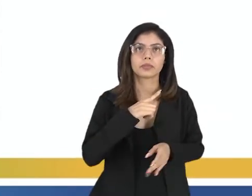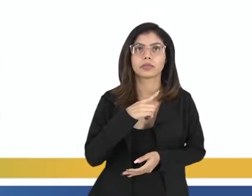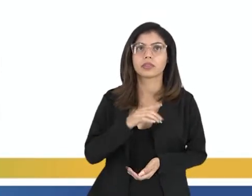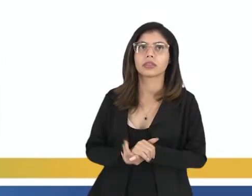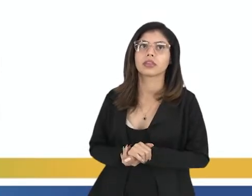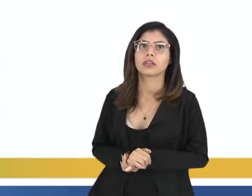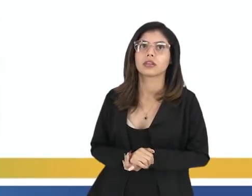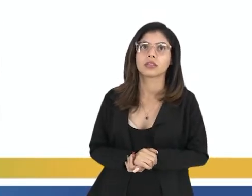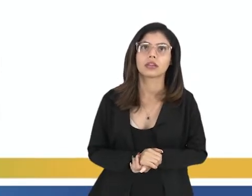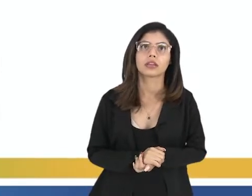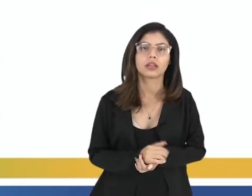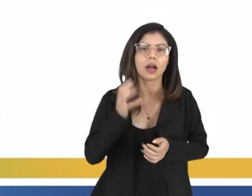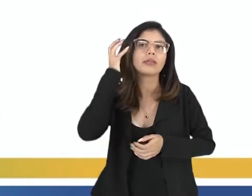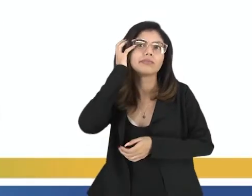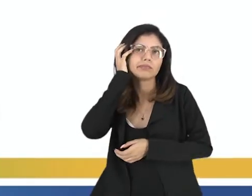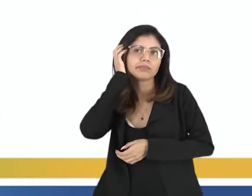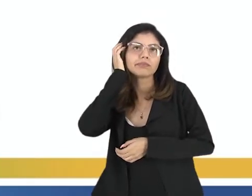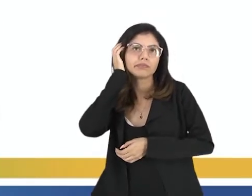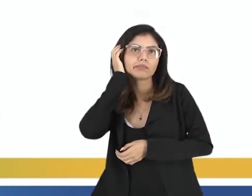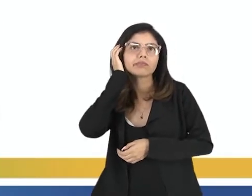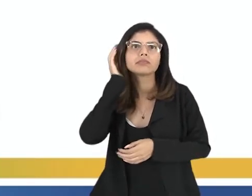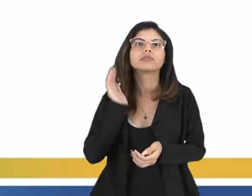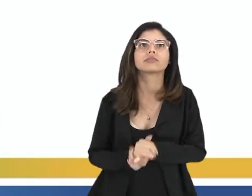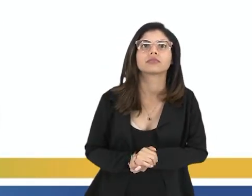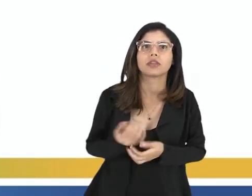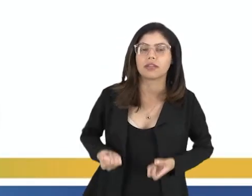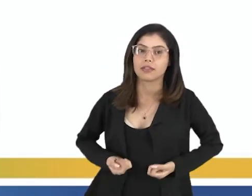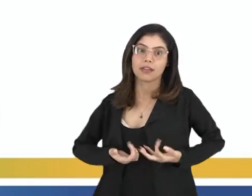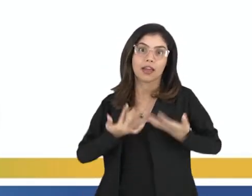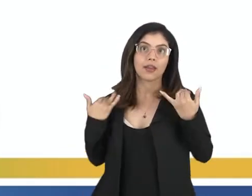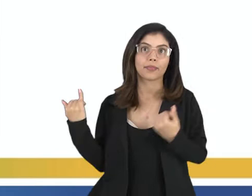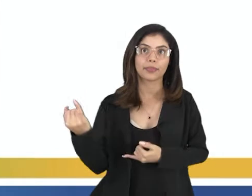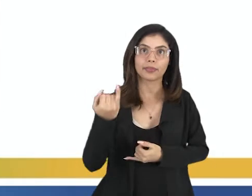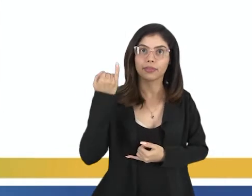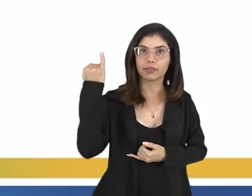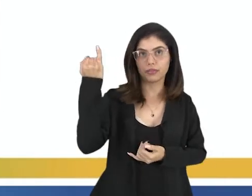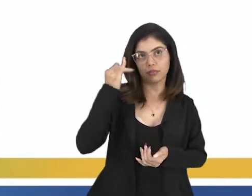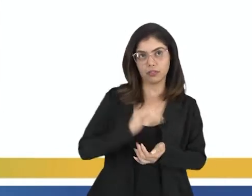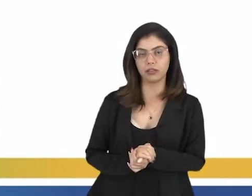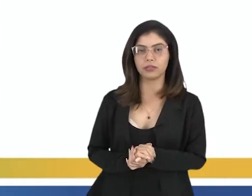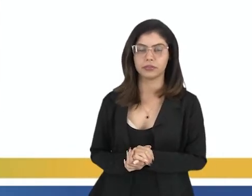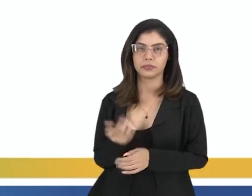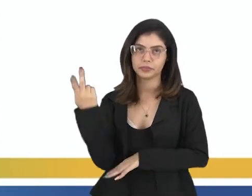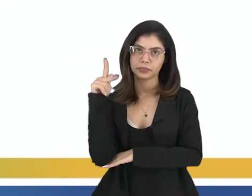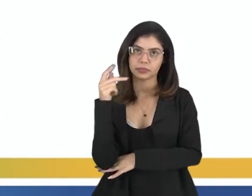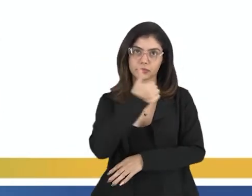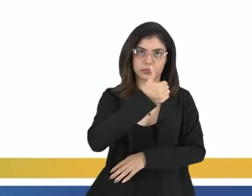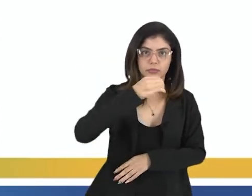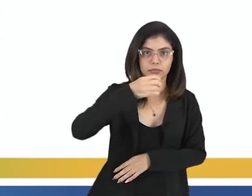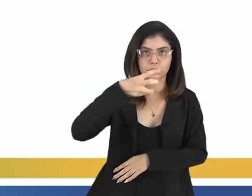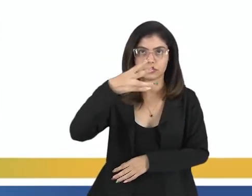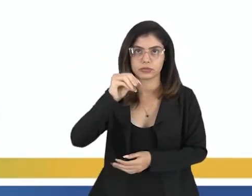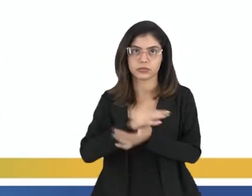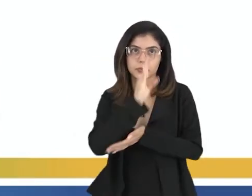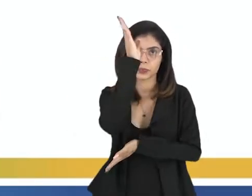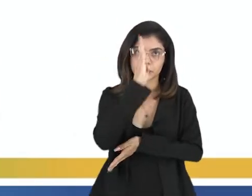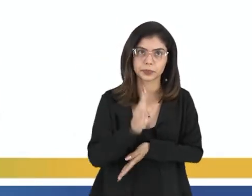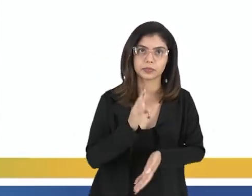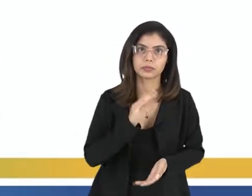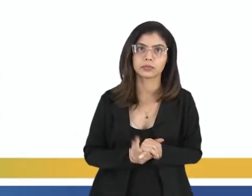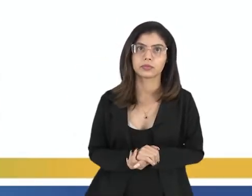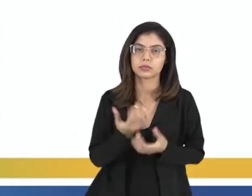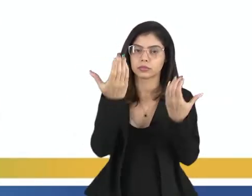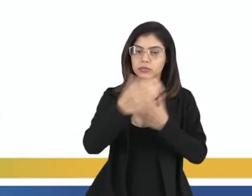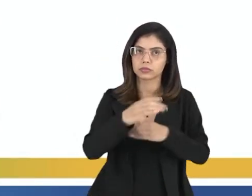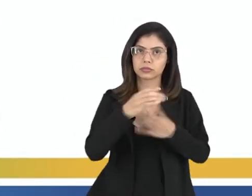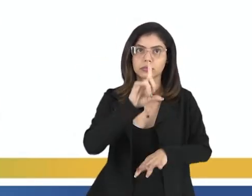nesse Estado Novo a era do rádio, né? O rádio ganha grande importância aí nesse período, né? A partir de 1930 no Brasil.